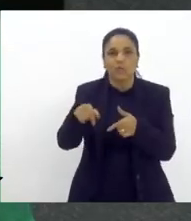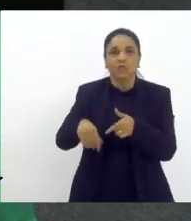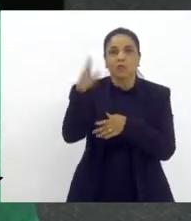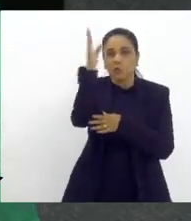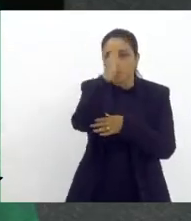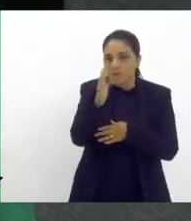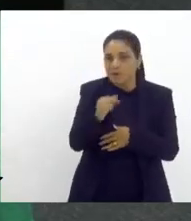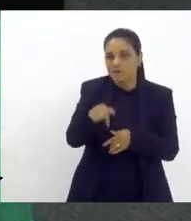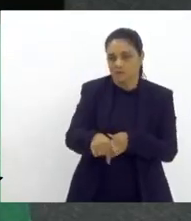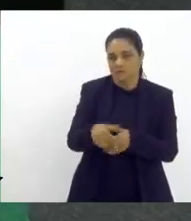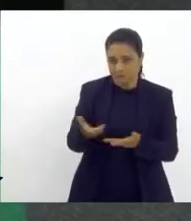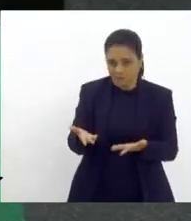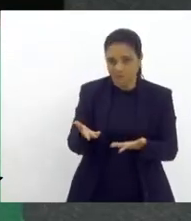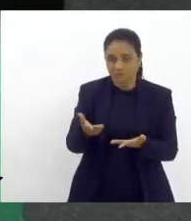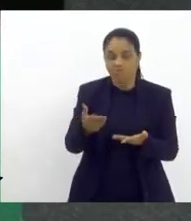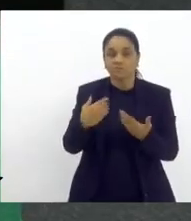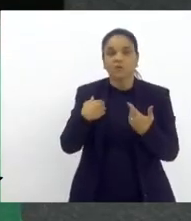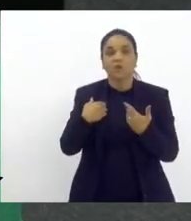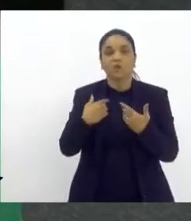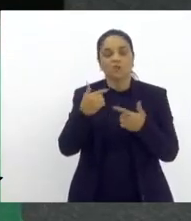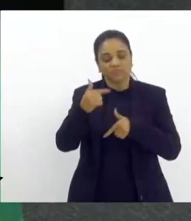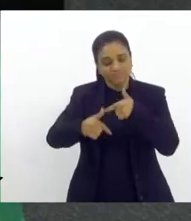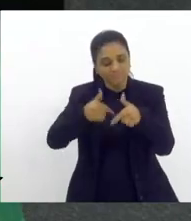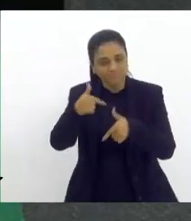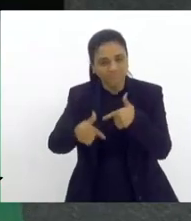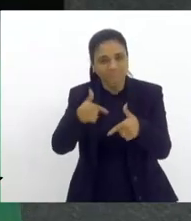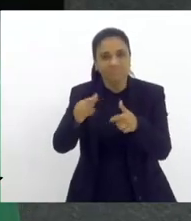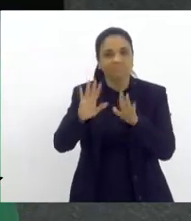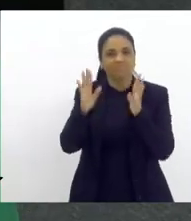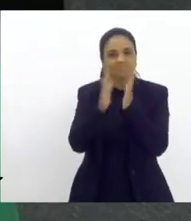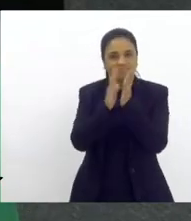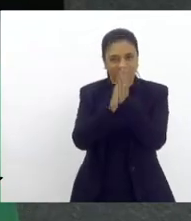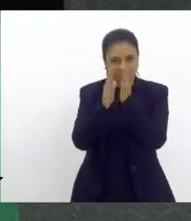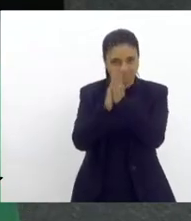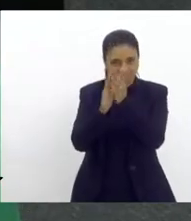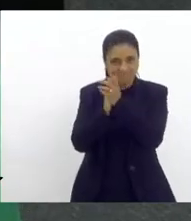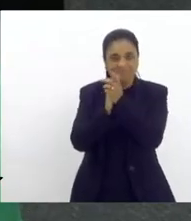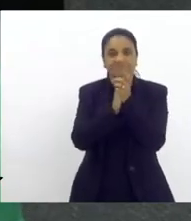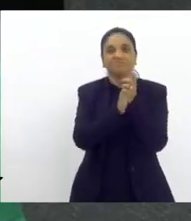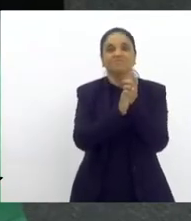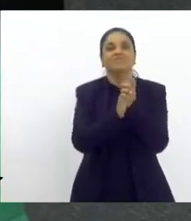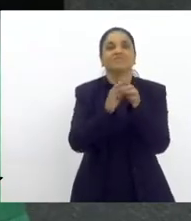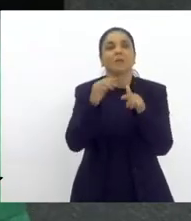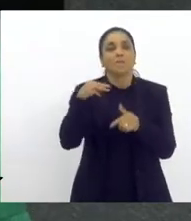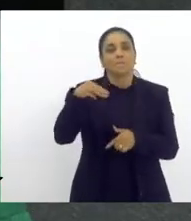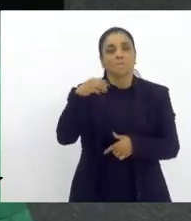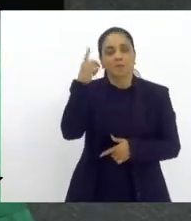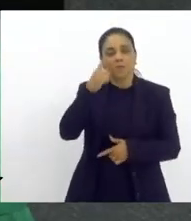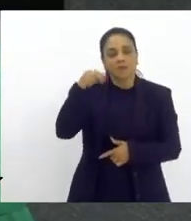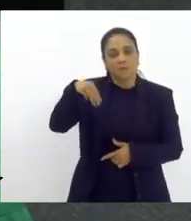Então eu queria aqui saudar iniciativa da deputada Marina do Deputado Renato e